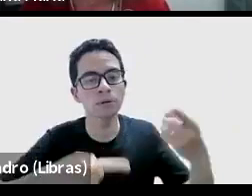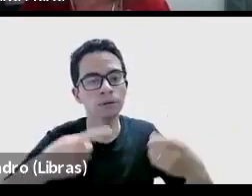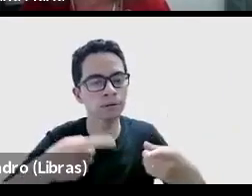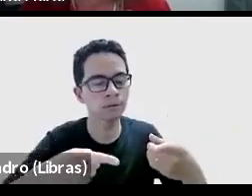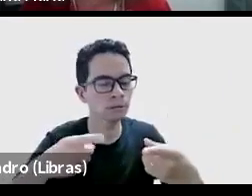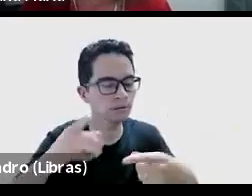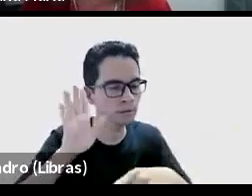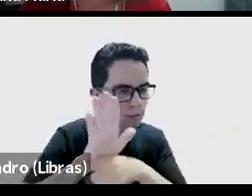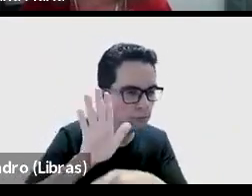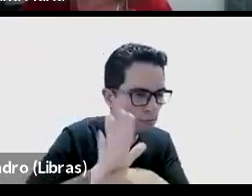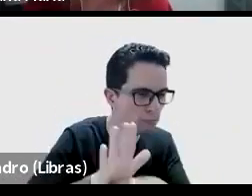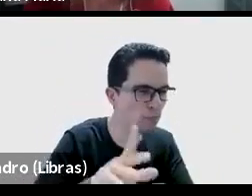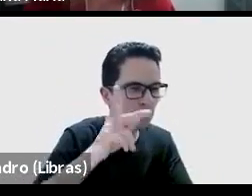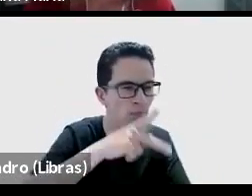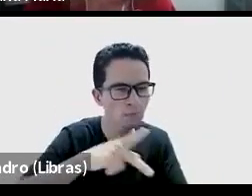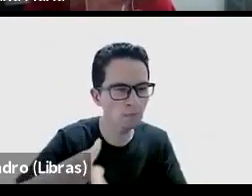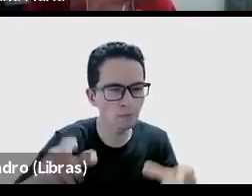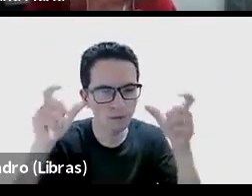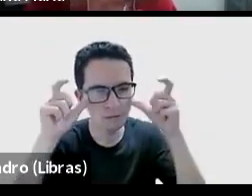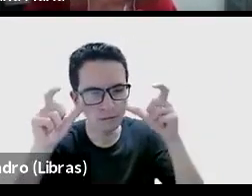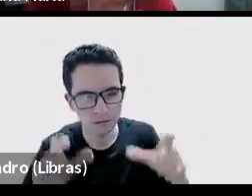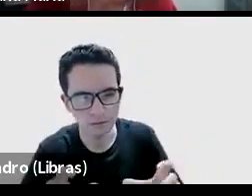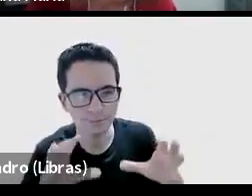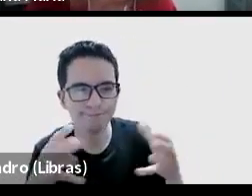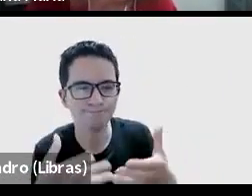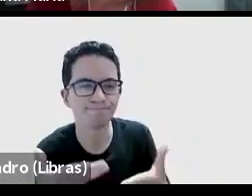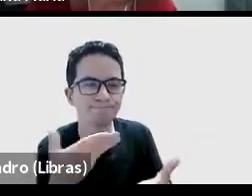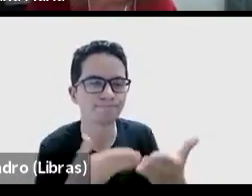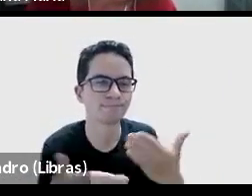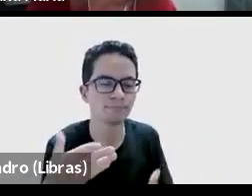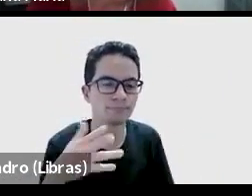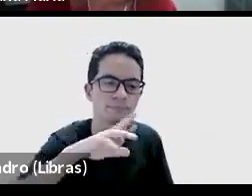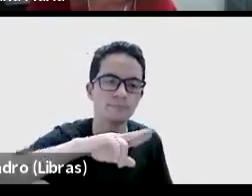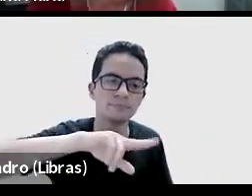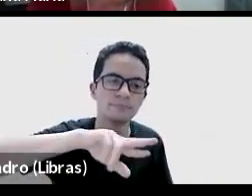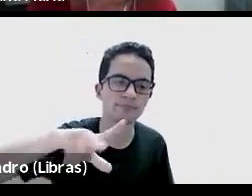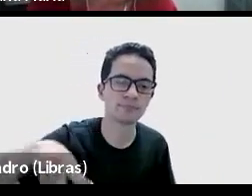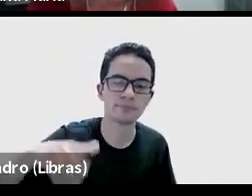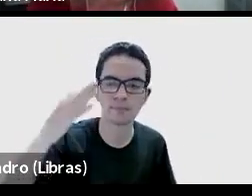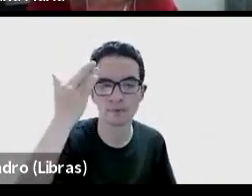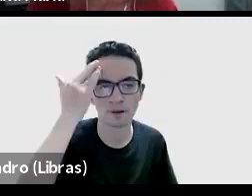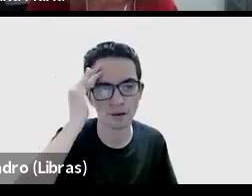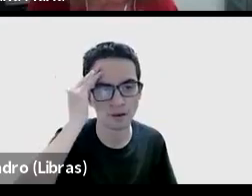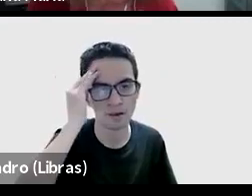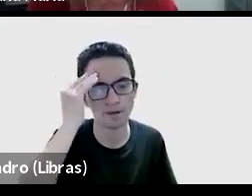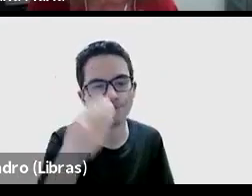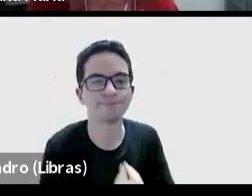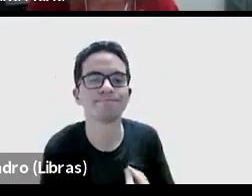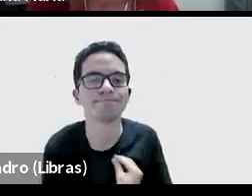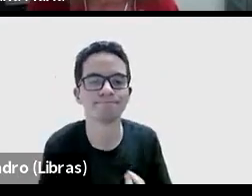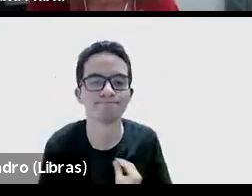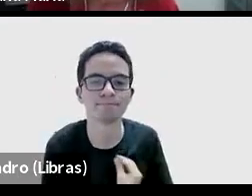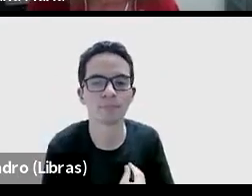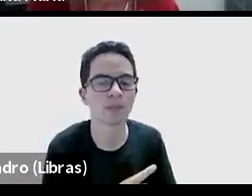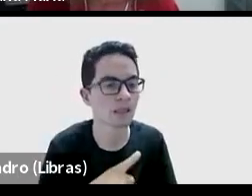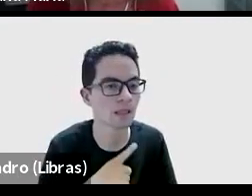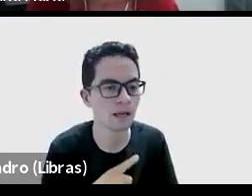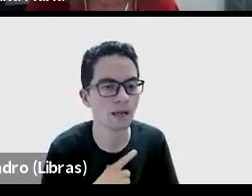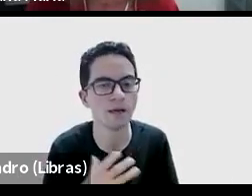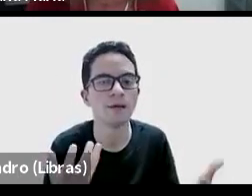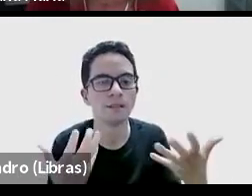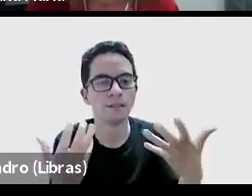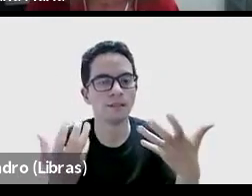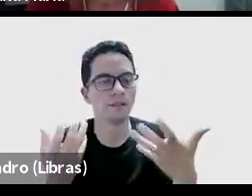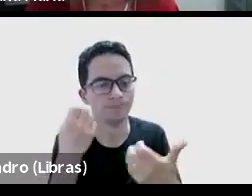né, de engajamento comunitário. São múltiplas dimensões que deveriam existir nesse processo de acolhimento, né,